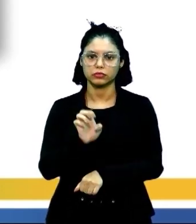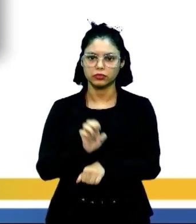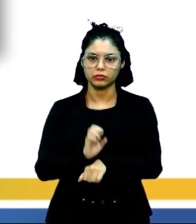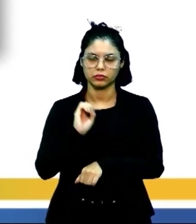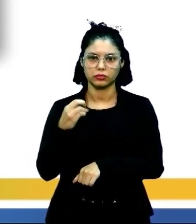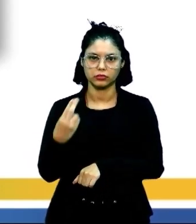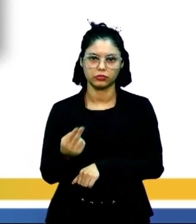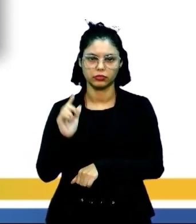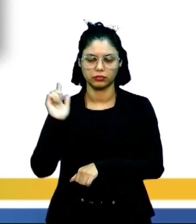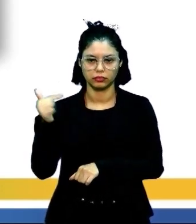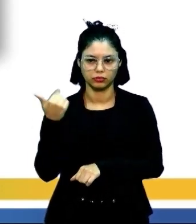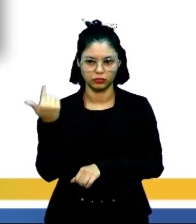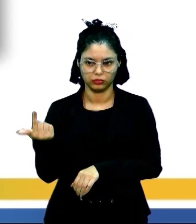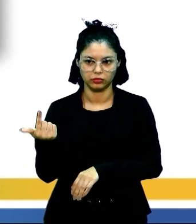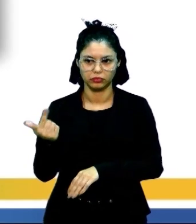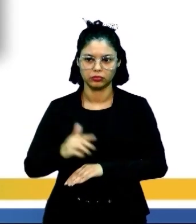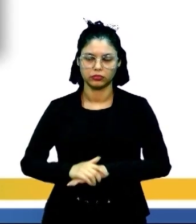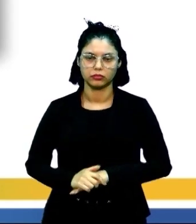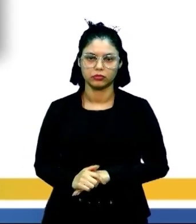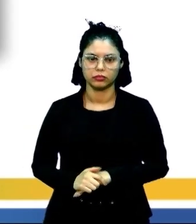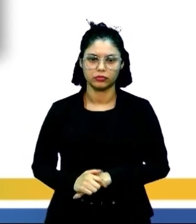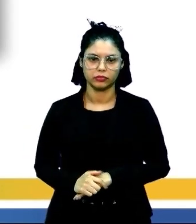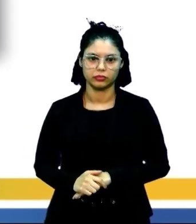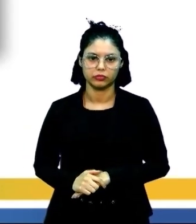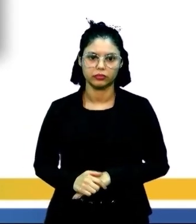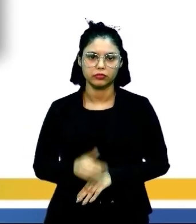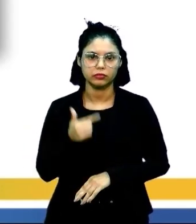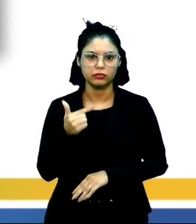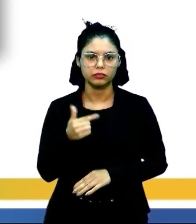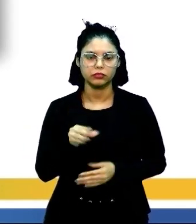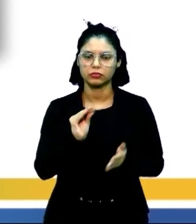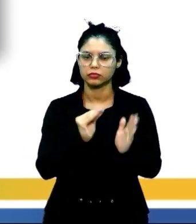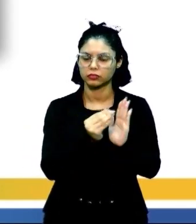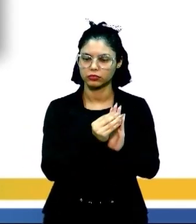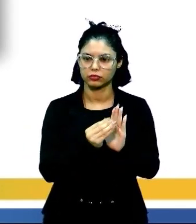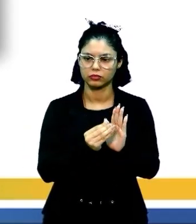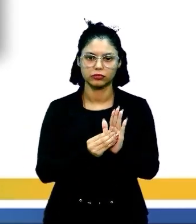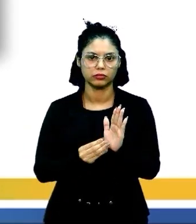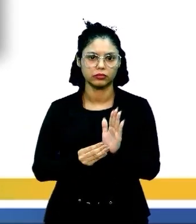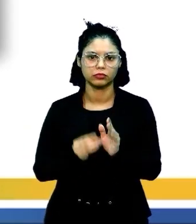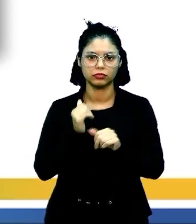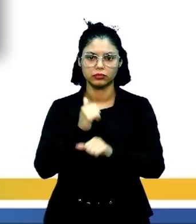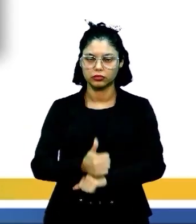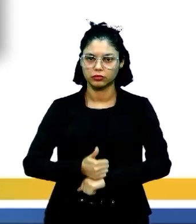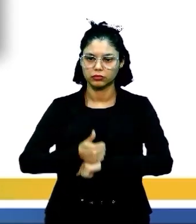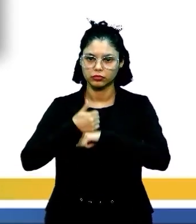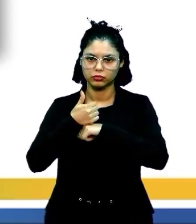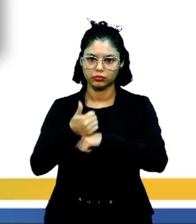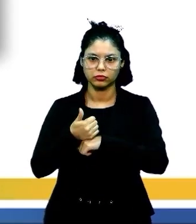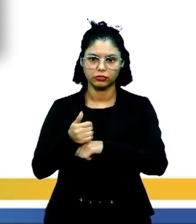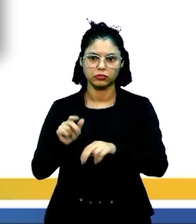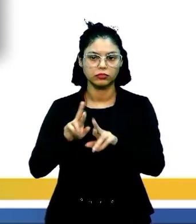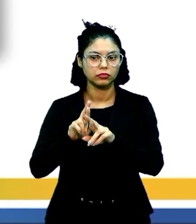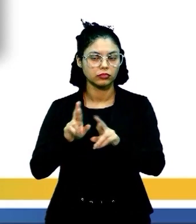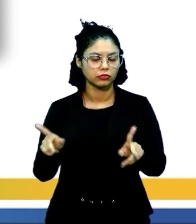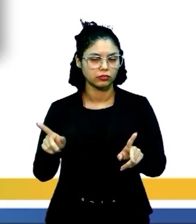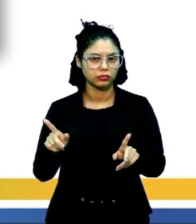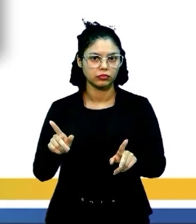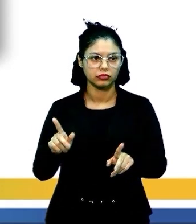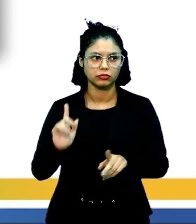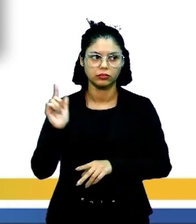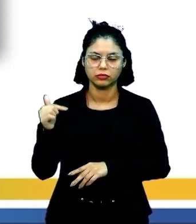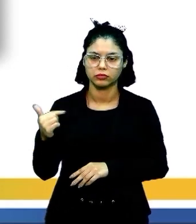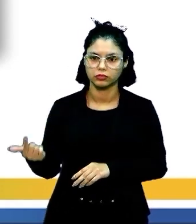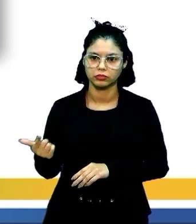ou estado do que é outro. Número 2, fato ou qualidade de